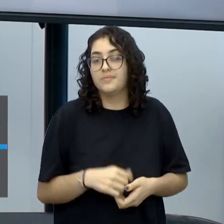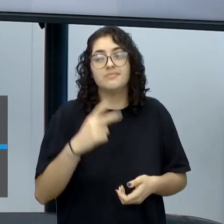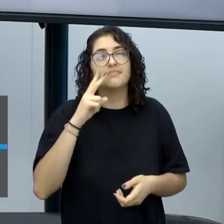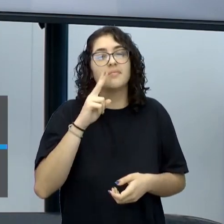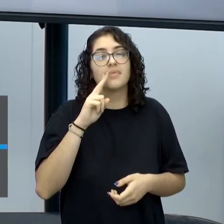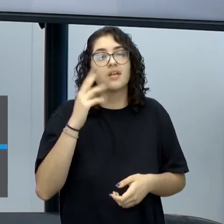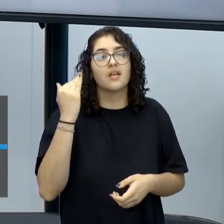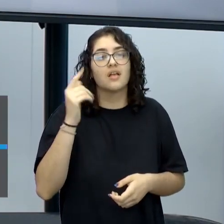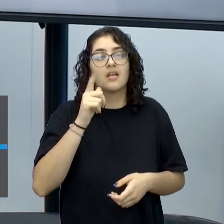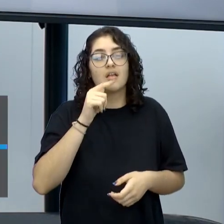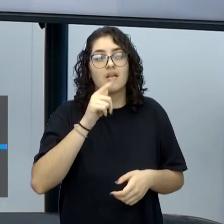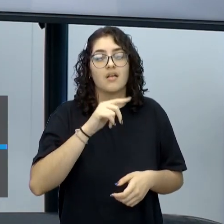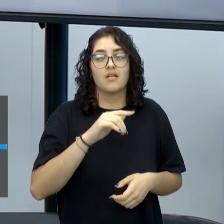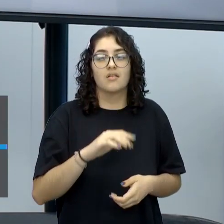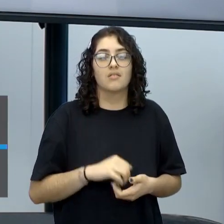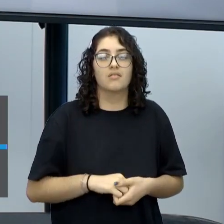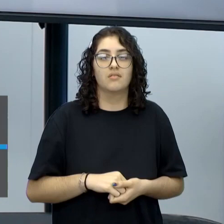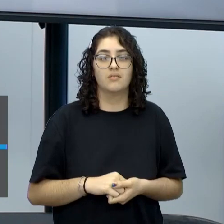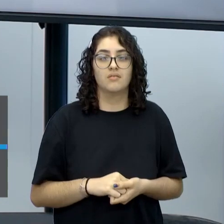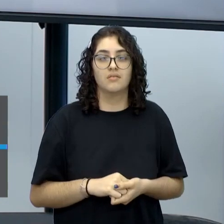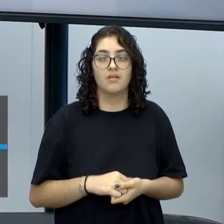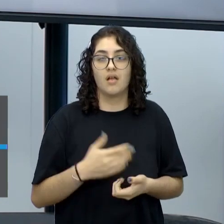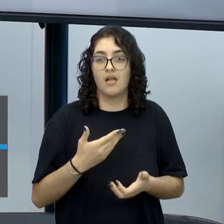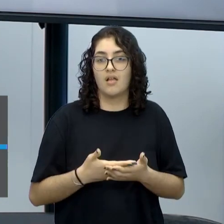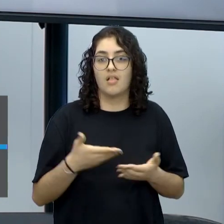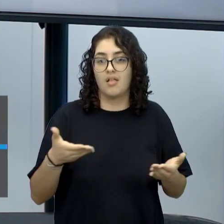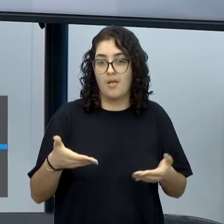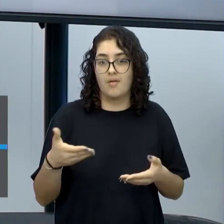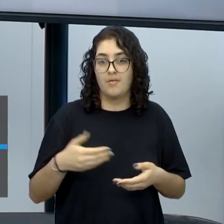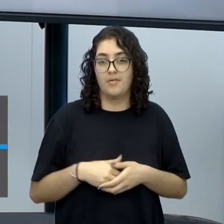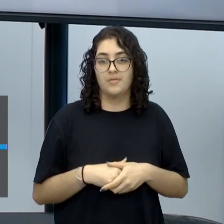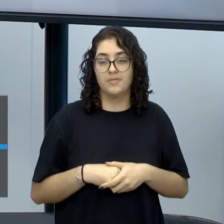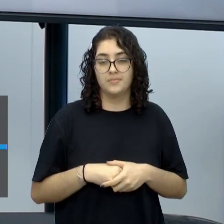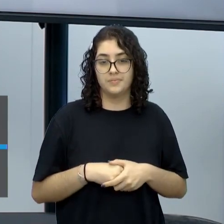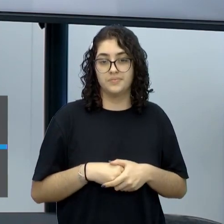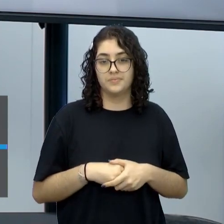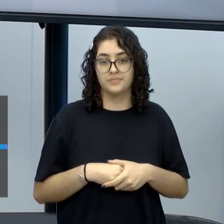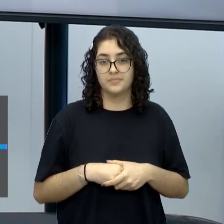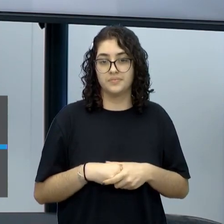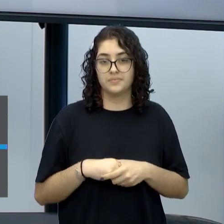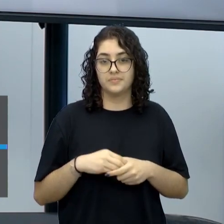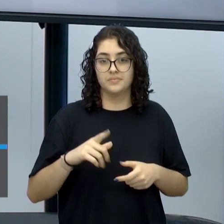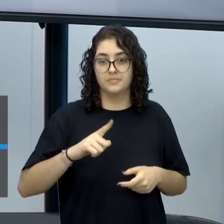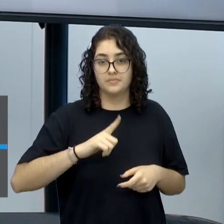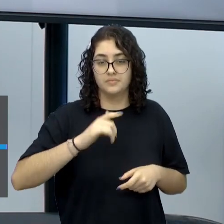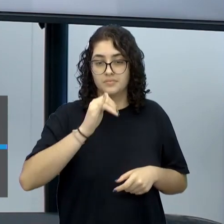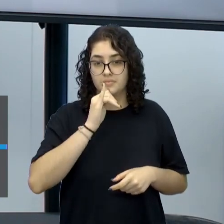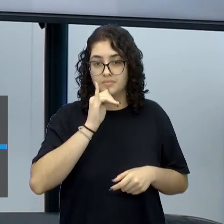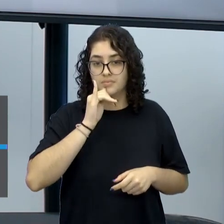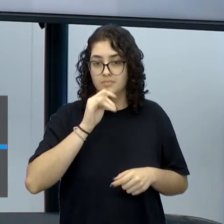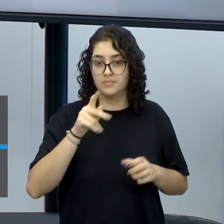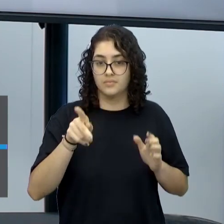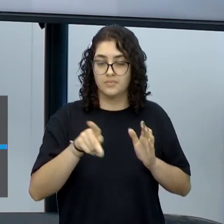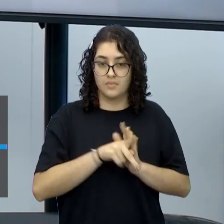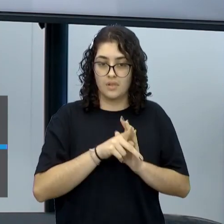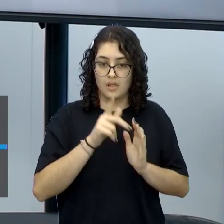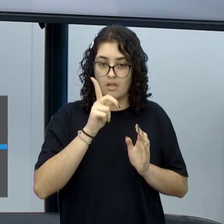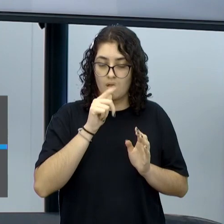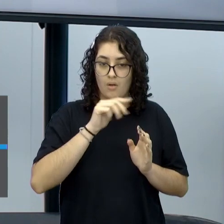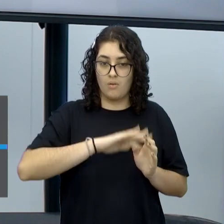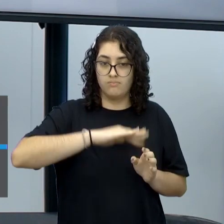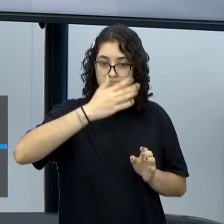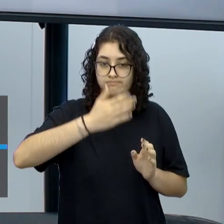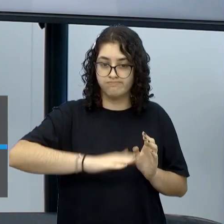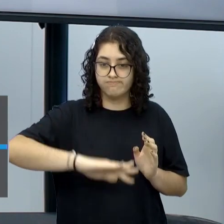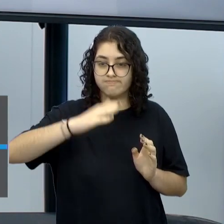mar, aleatório, é a nossa aula, que existem, por exemplo, no próprio mar,